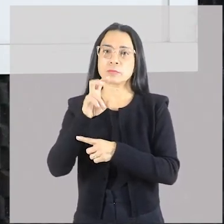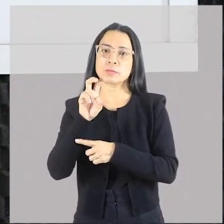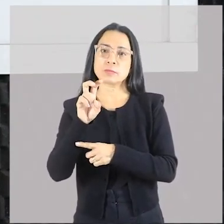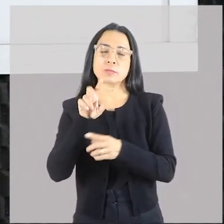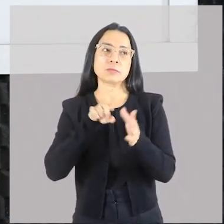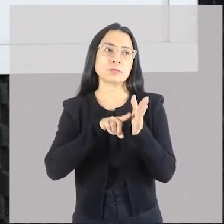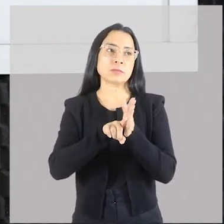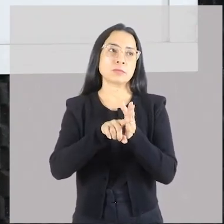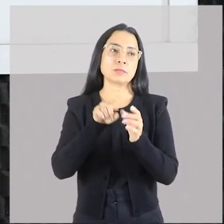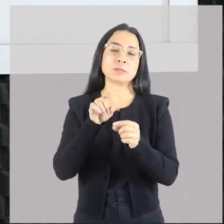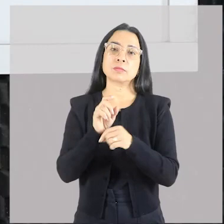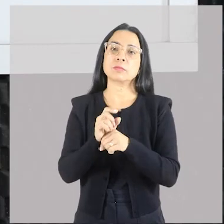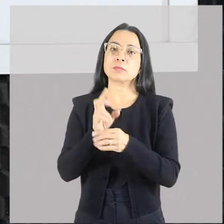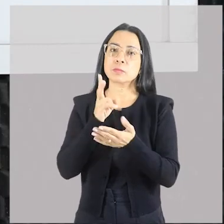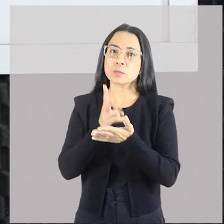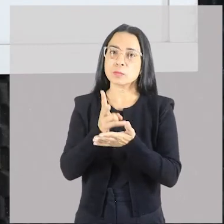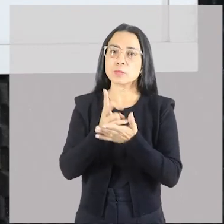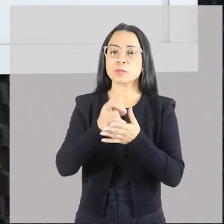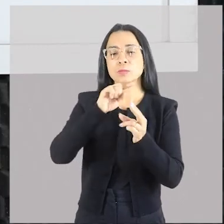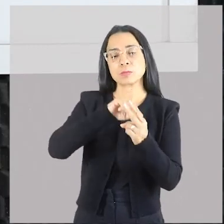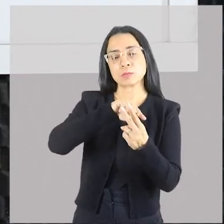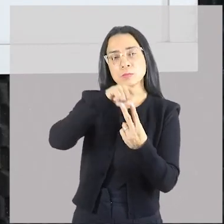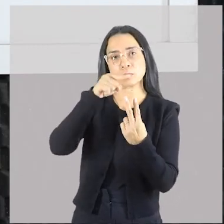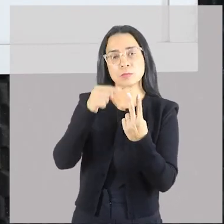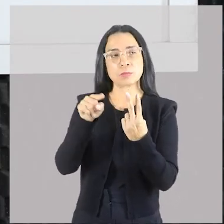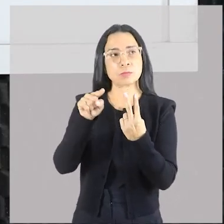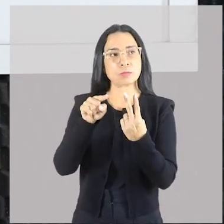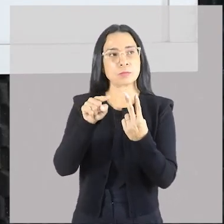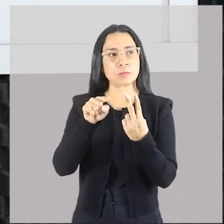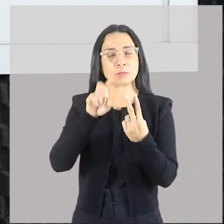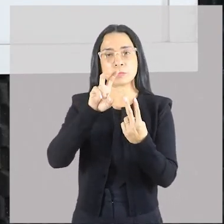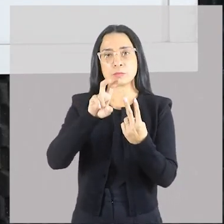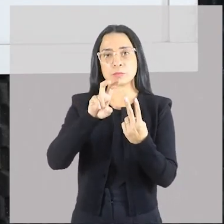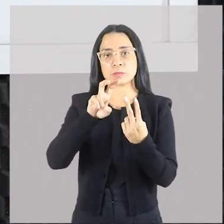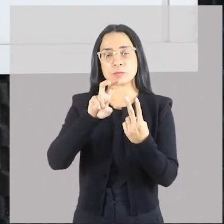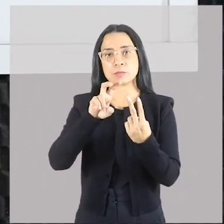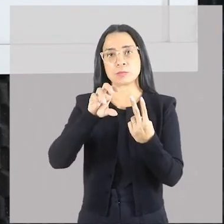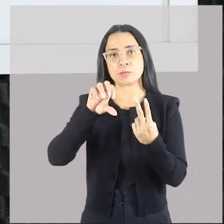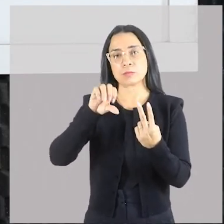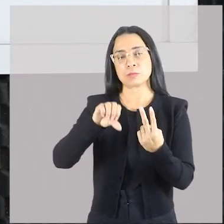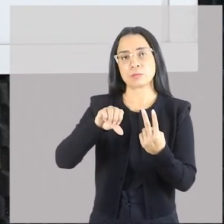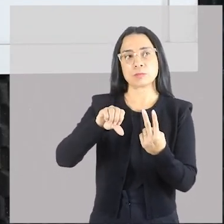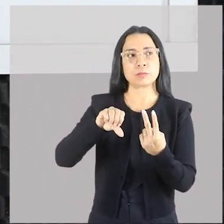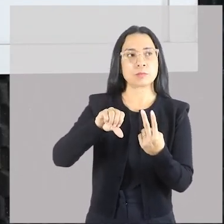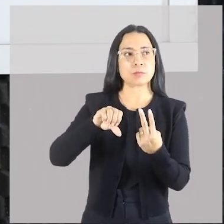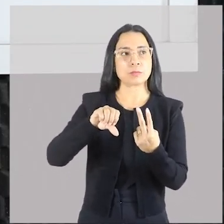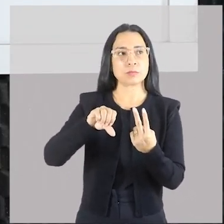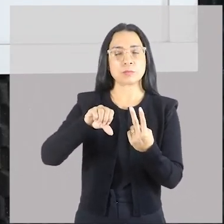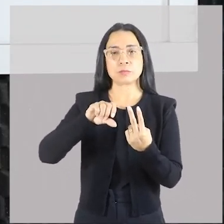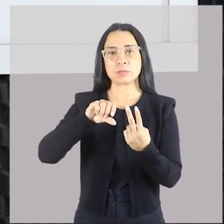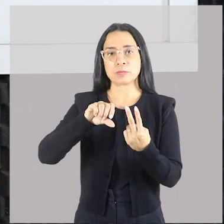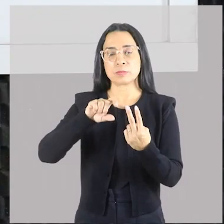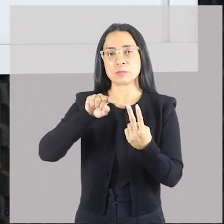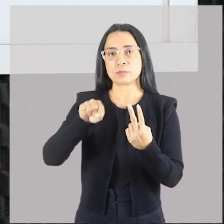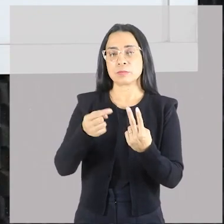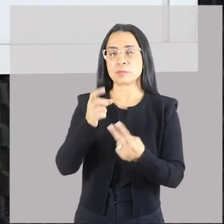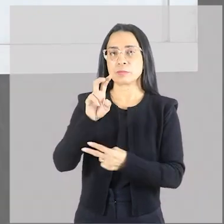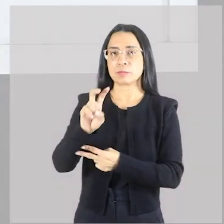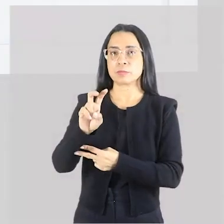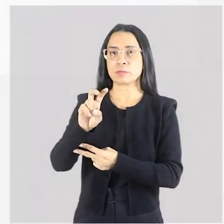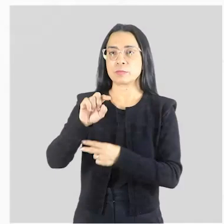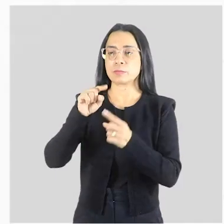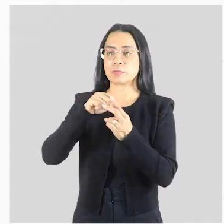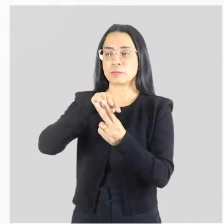ela conservou o π. Então ficou 59,5 π centímetros